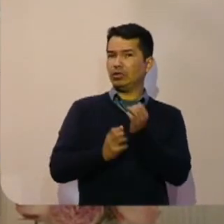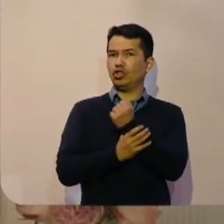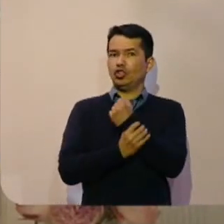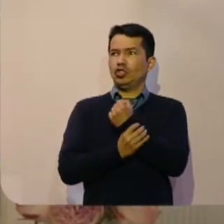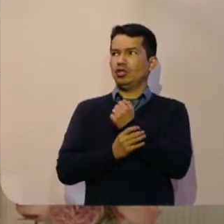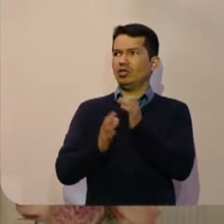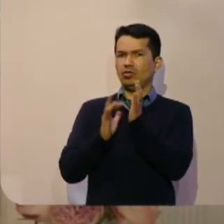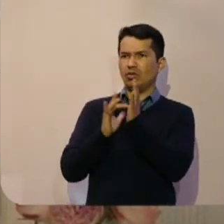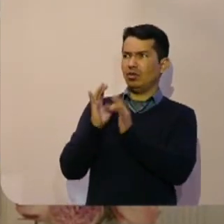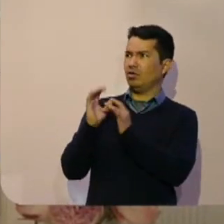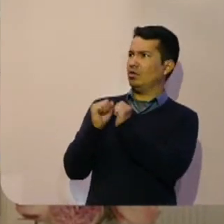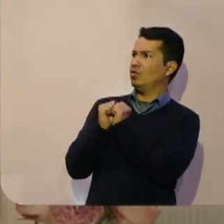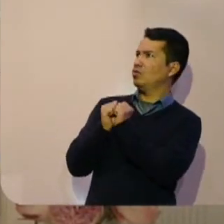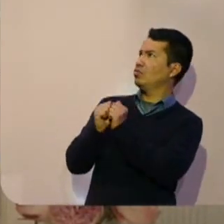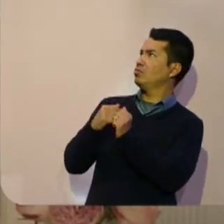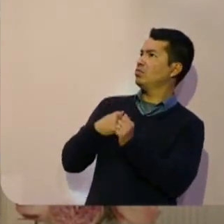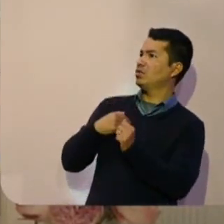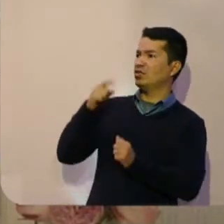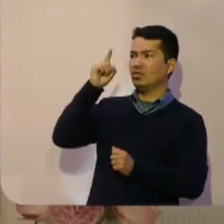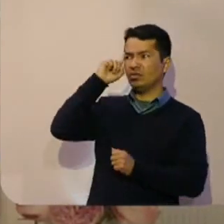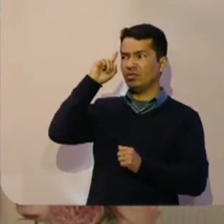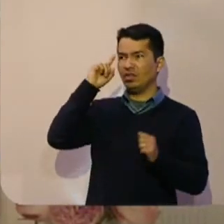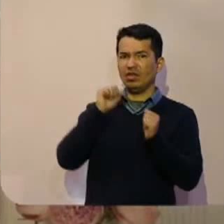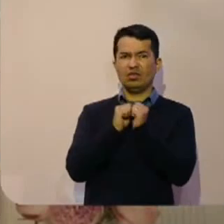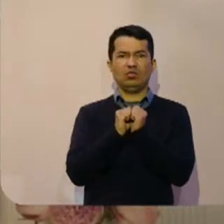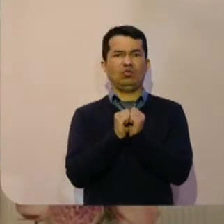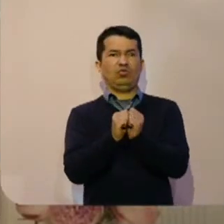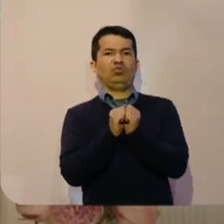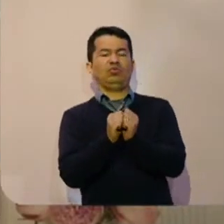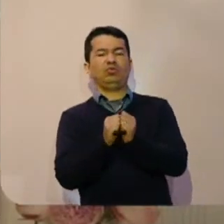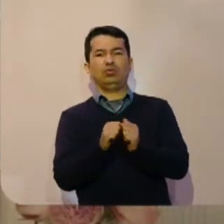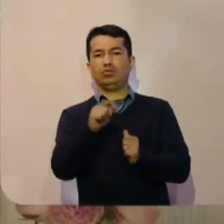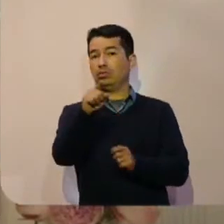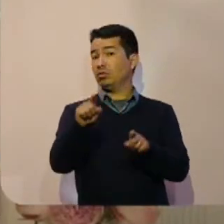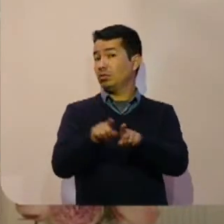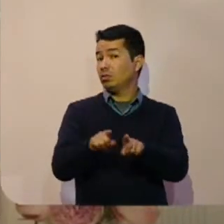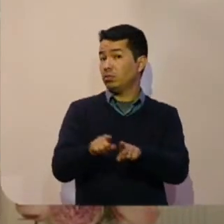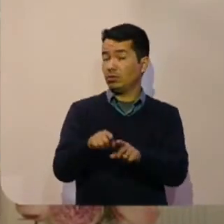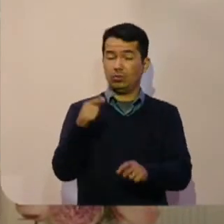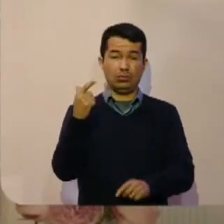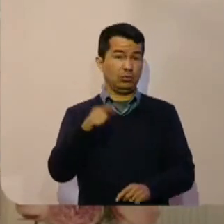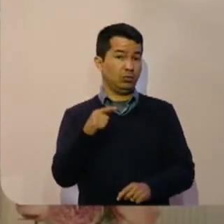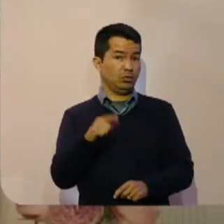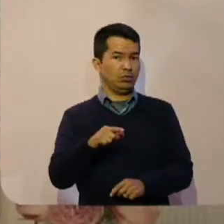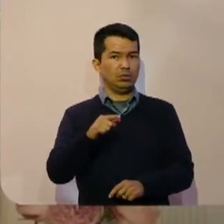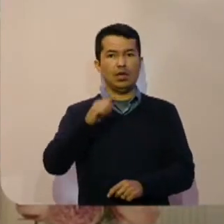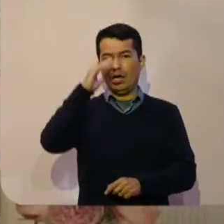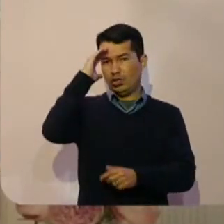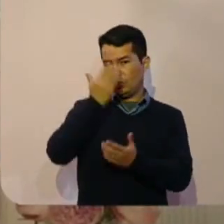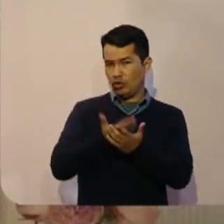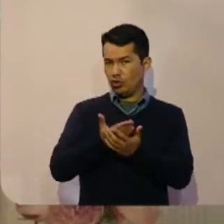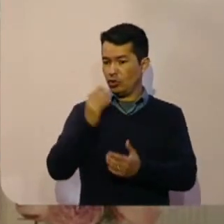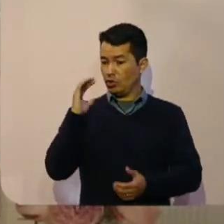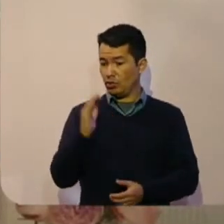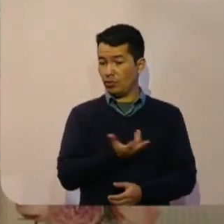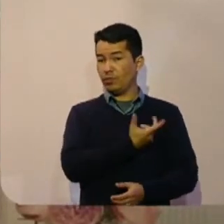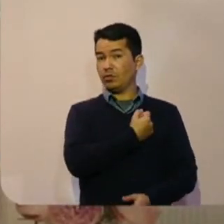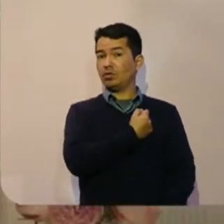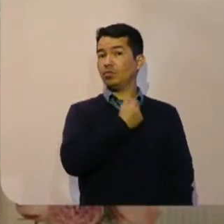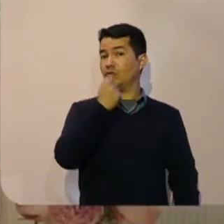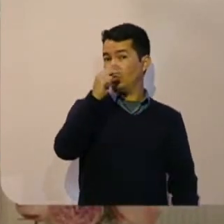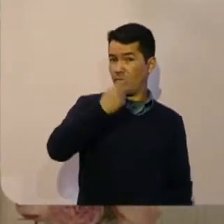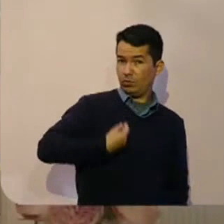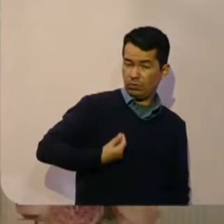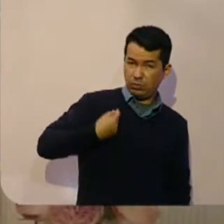está todo dia com você, e se você não tem certeza da sua salvação eterna, é porque Ele ainda não está aí no